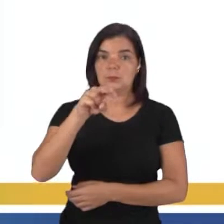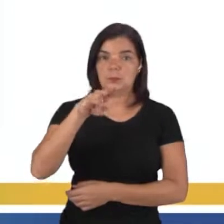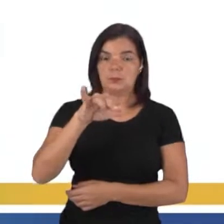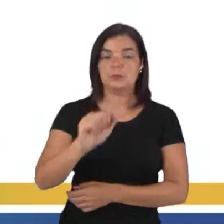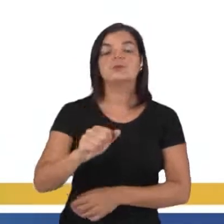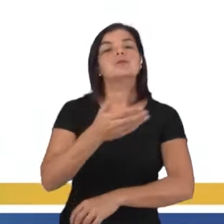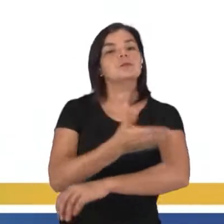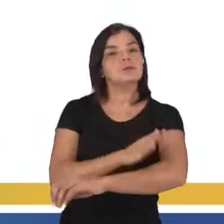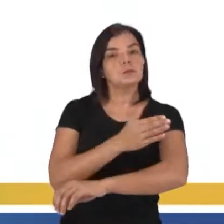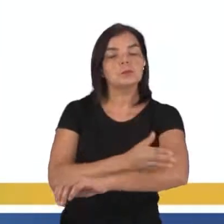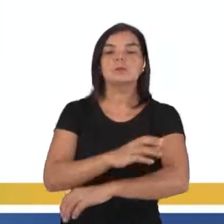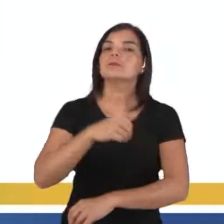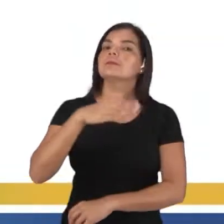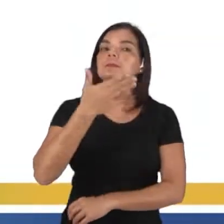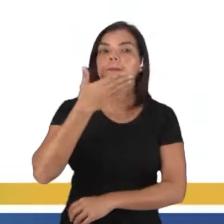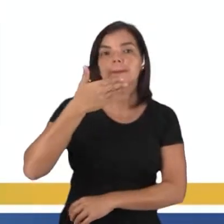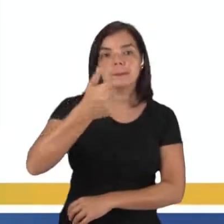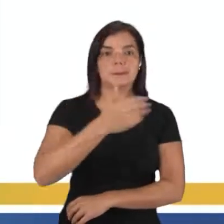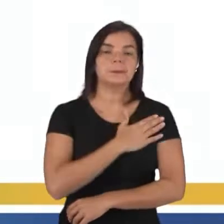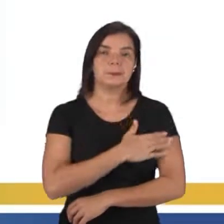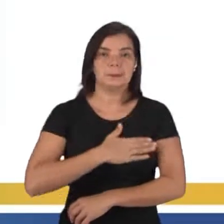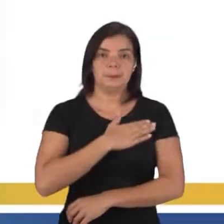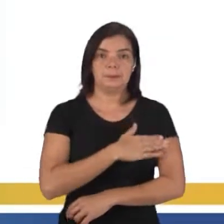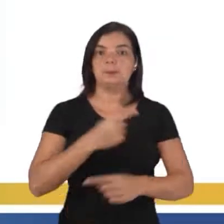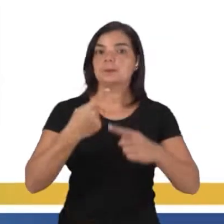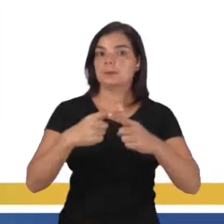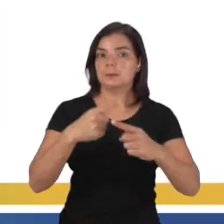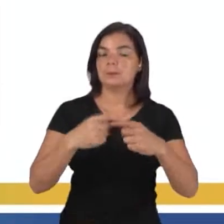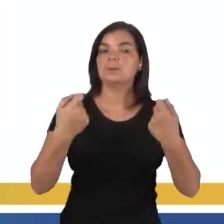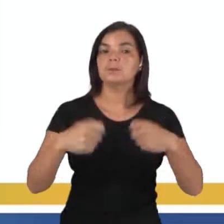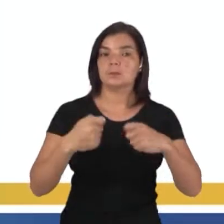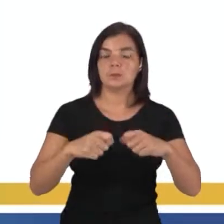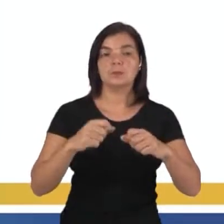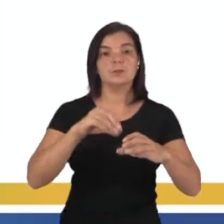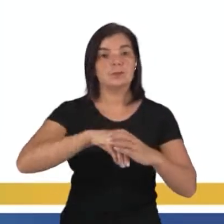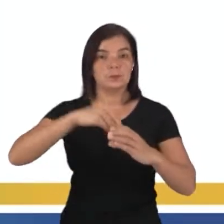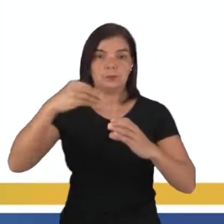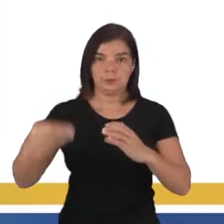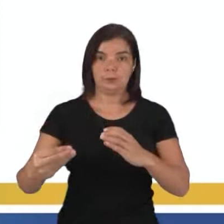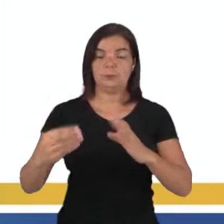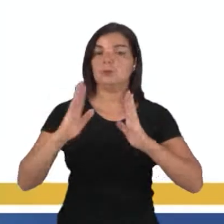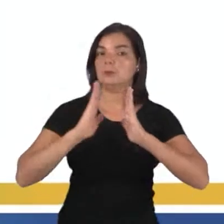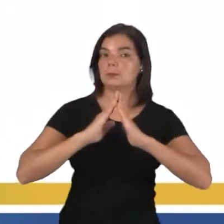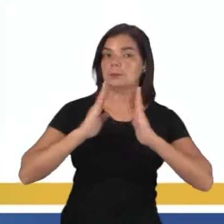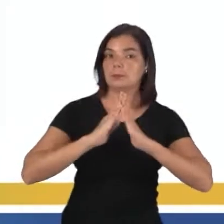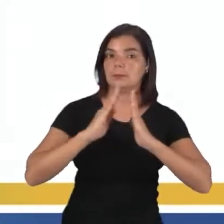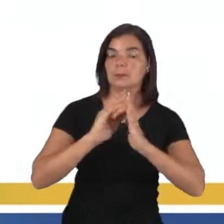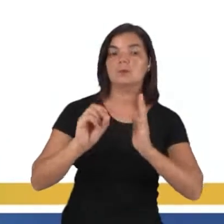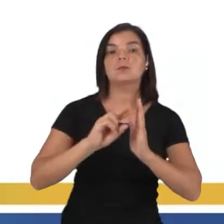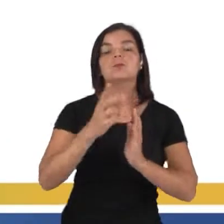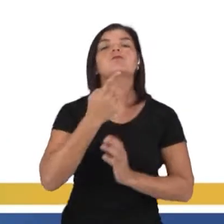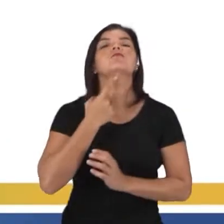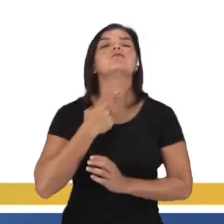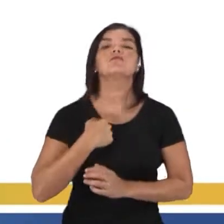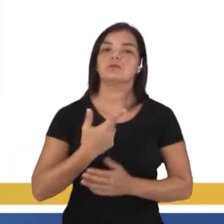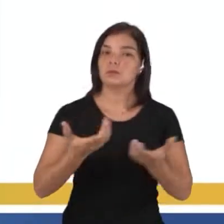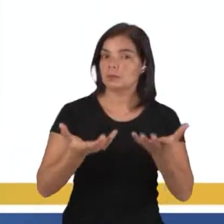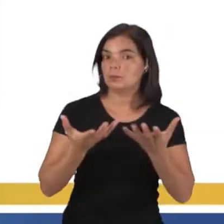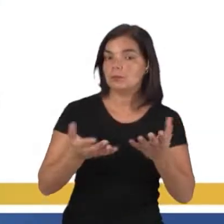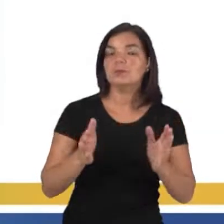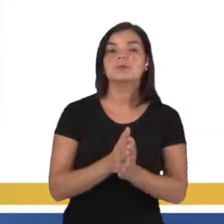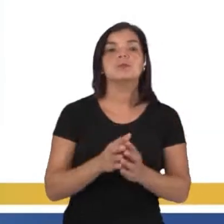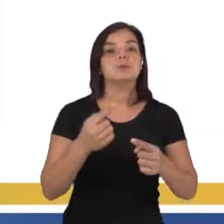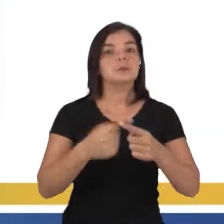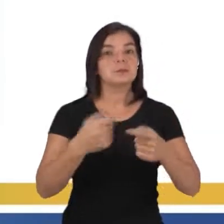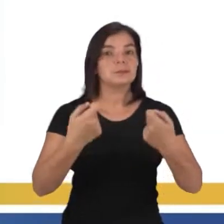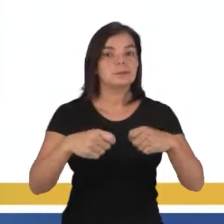bem mais prazeroso. Isso porque você pode fazer ao ar livre, em casa e onde desejar. Afinal,